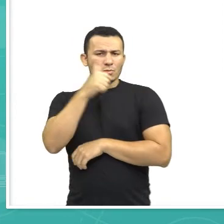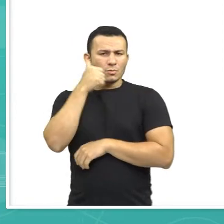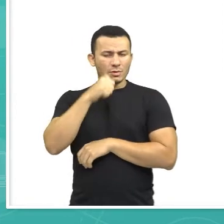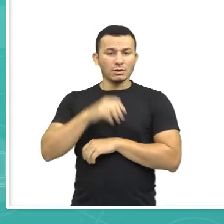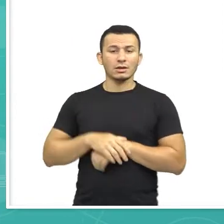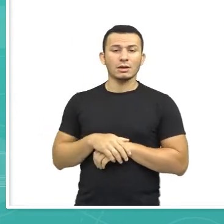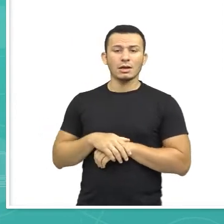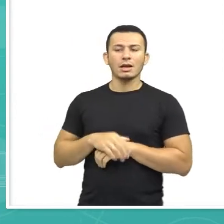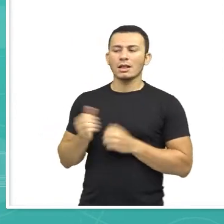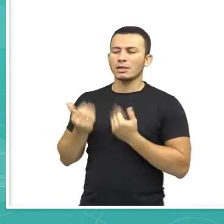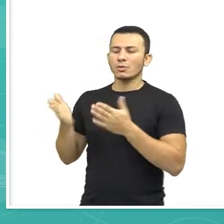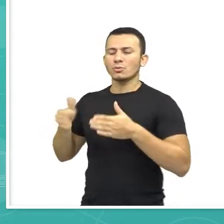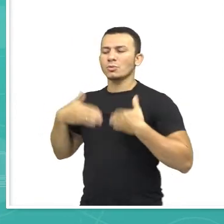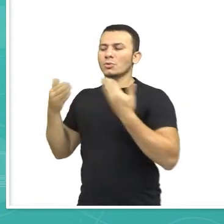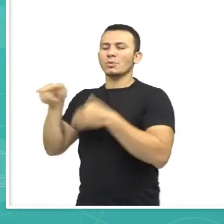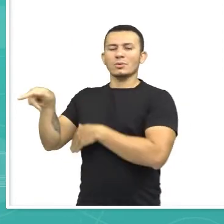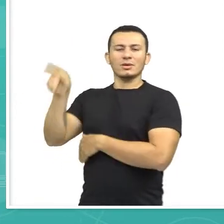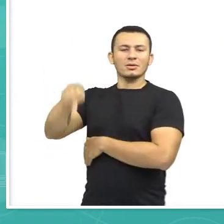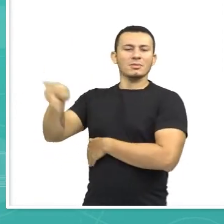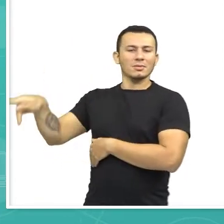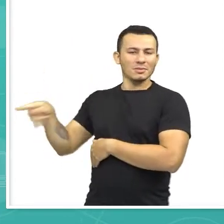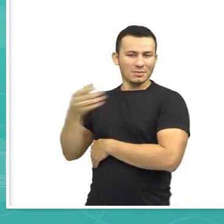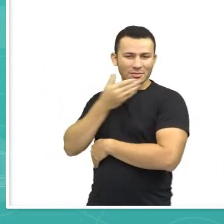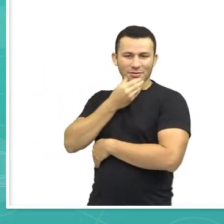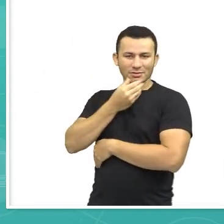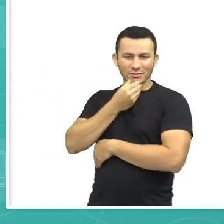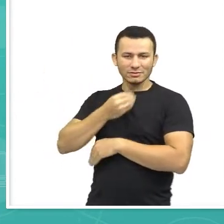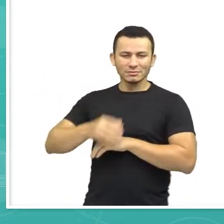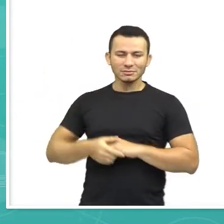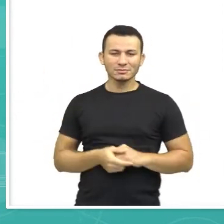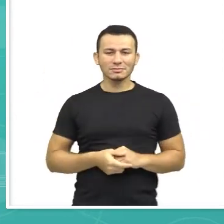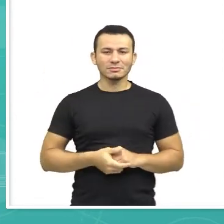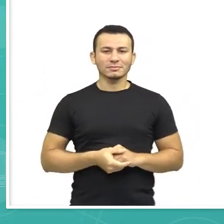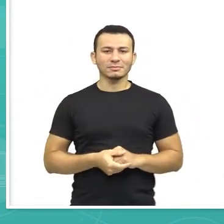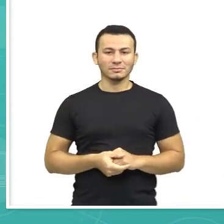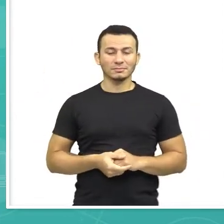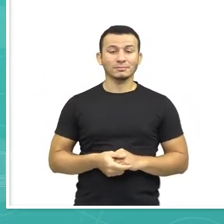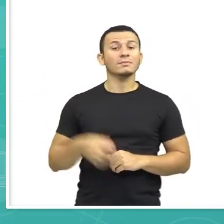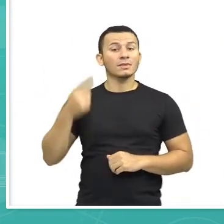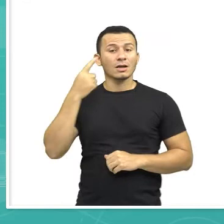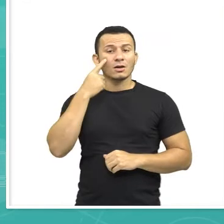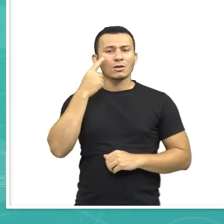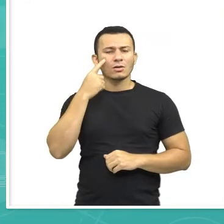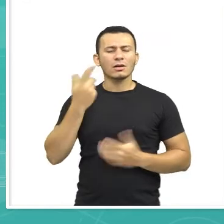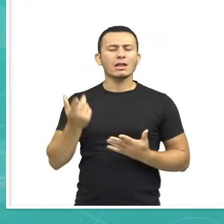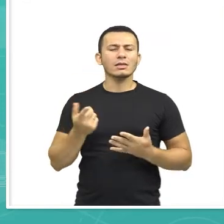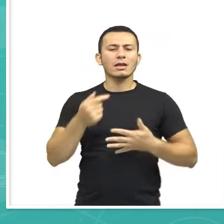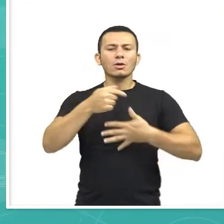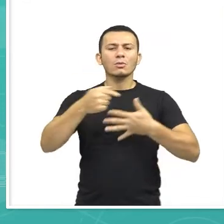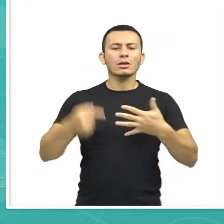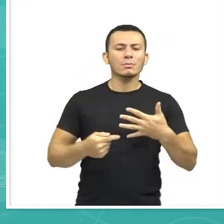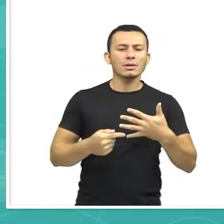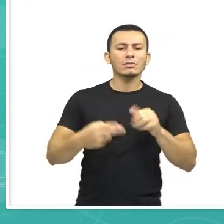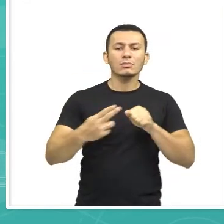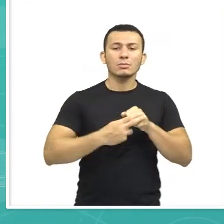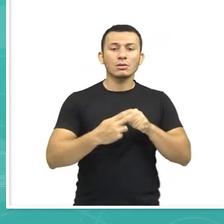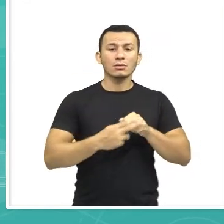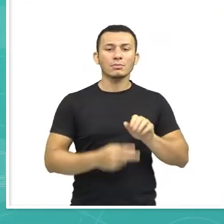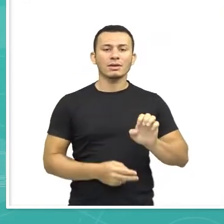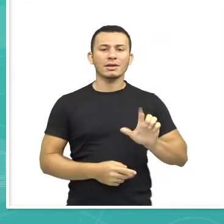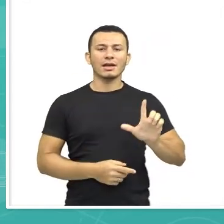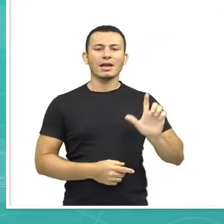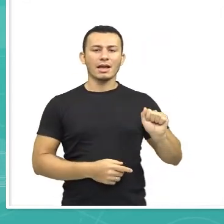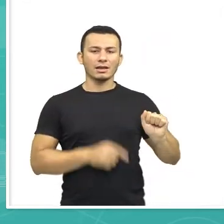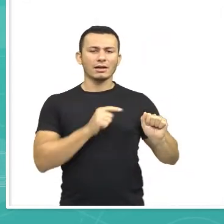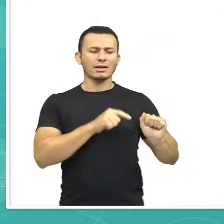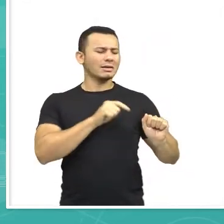professor. Muito bem. A aluna fez uma surpresa para o professor. Olha aqui o elemento do pronome. Ela